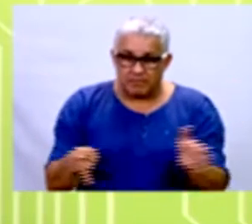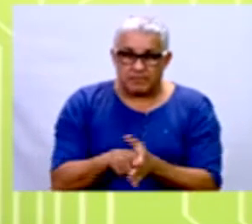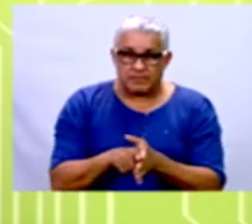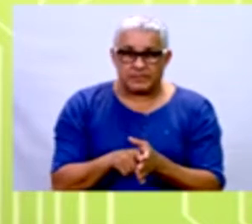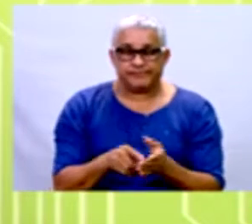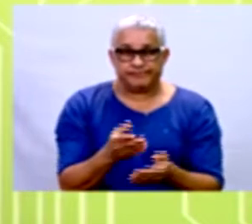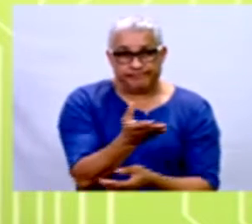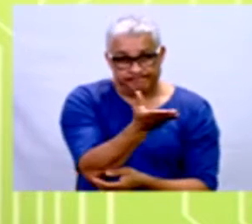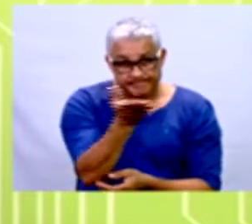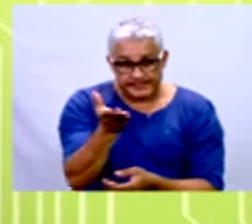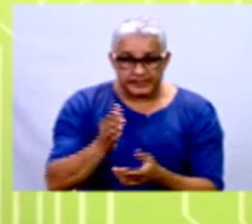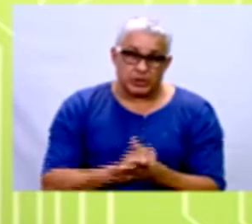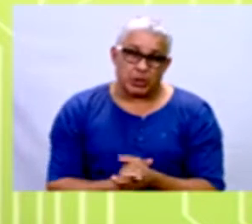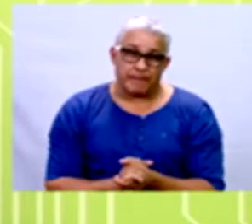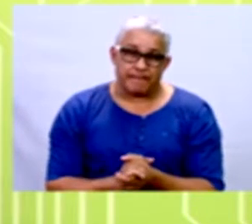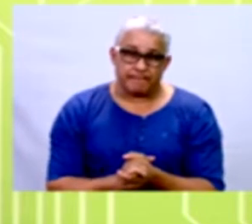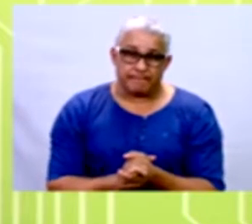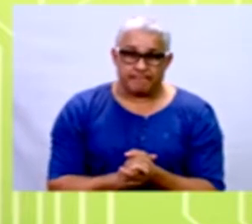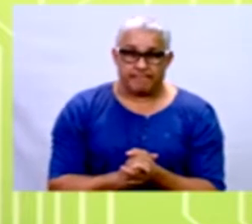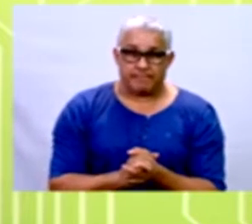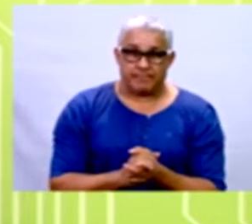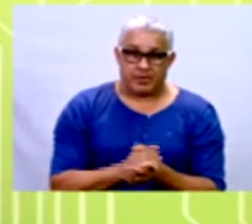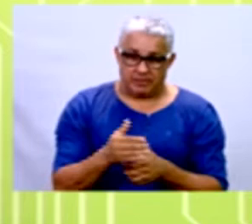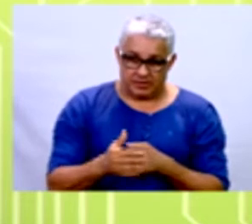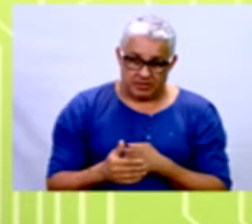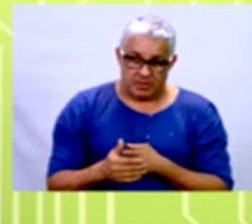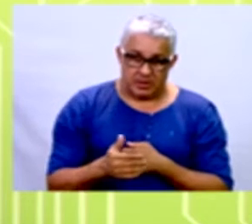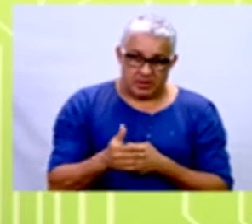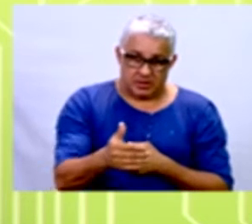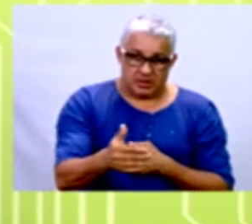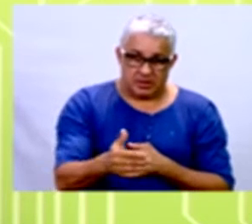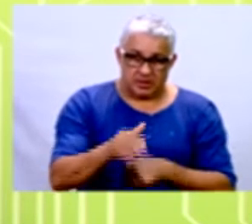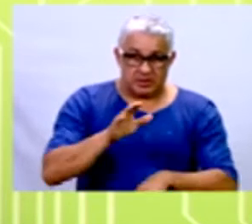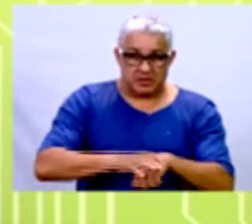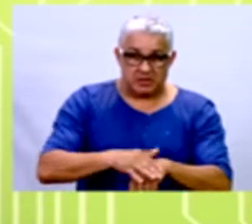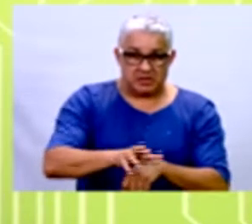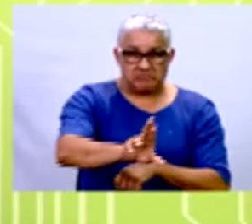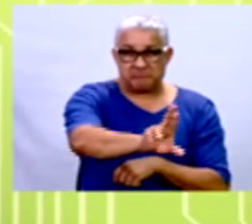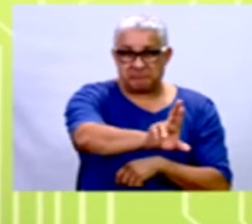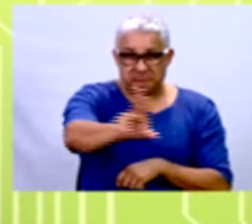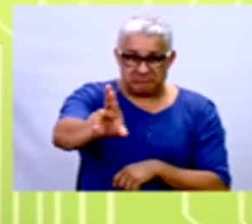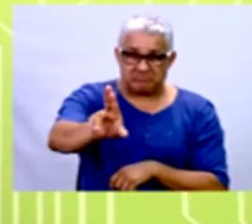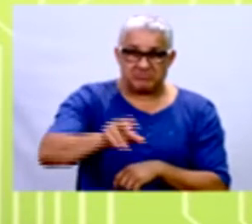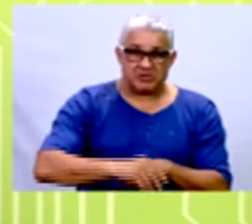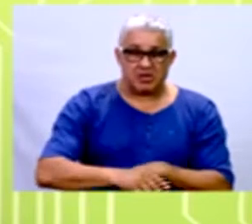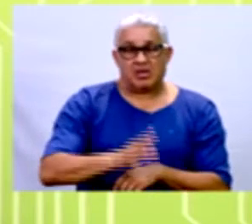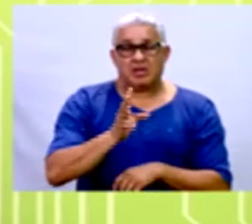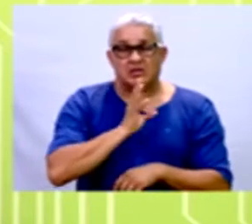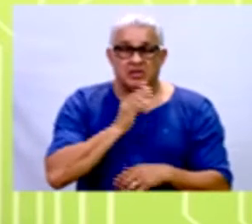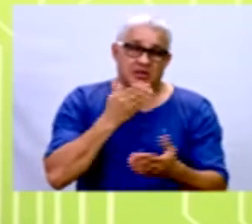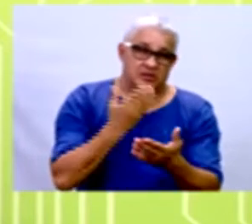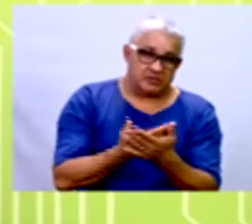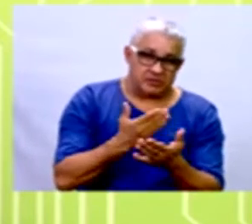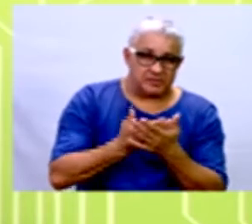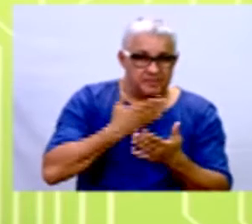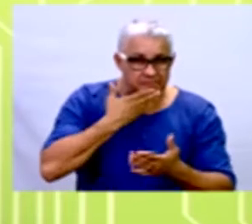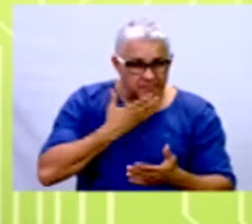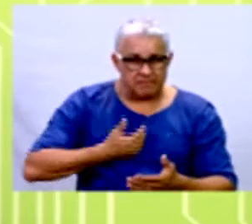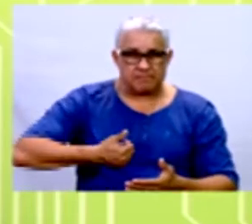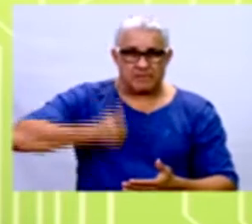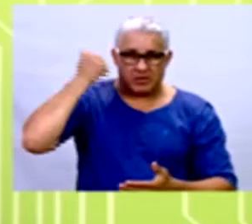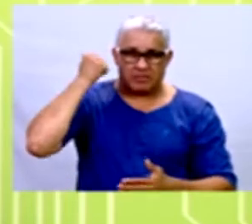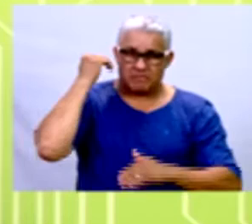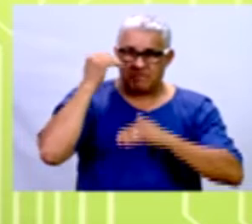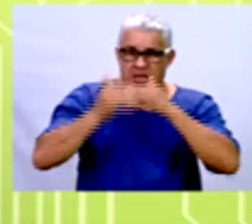vocês, a partir daqui, né, é com vocês para construir conhecimento e melhorar aí a forma como